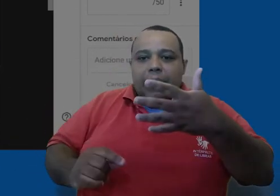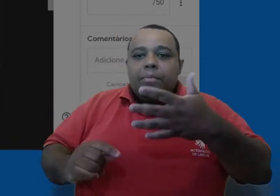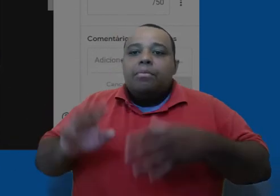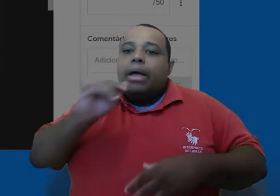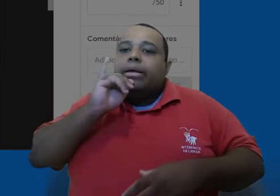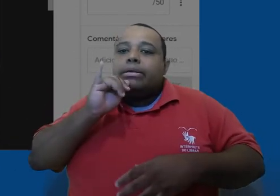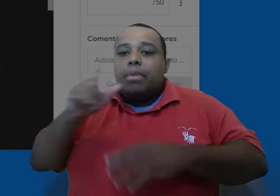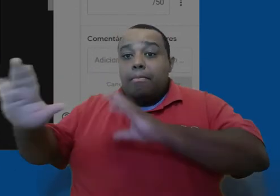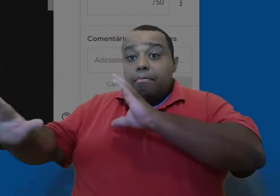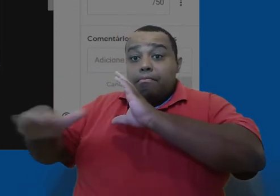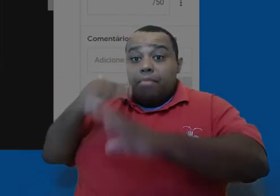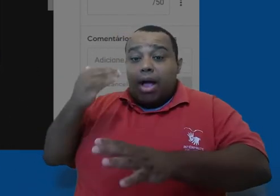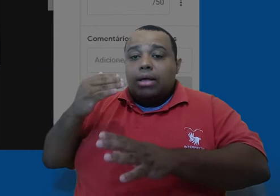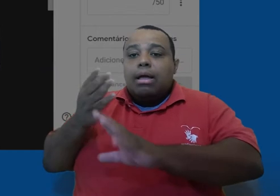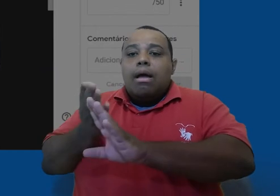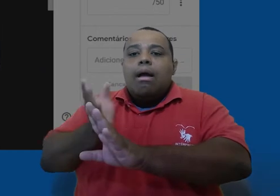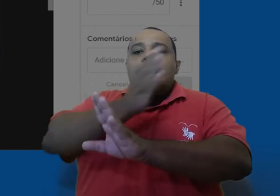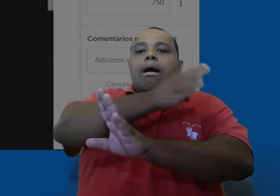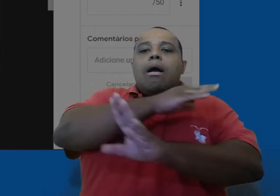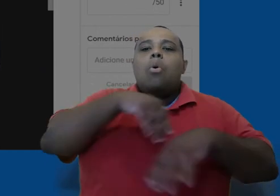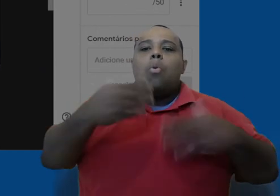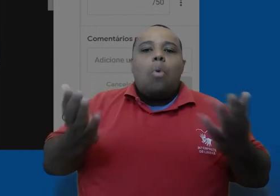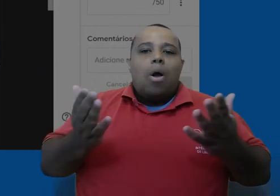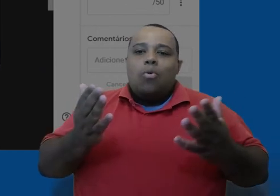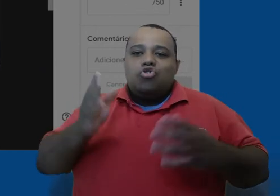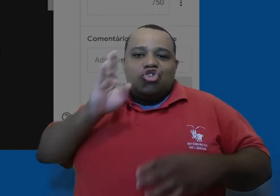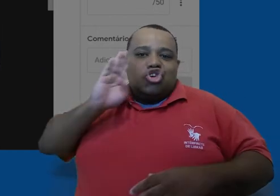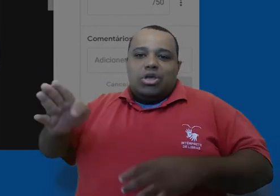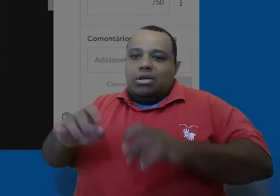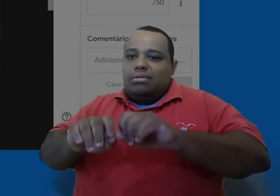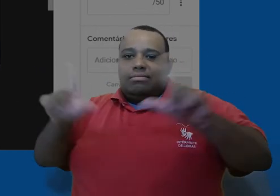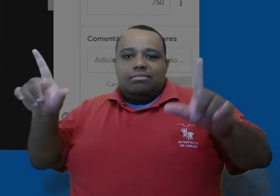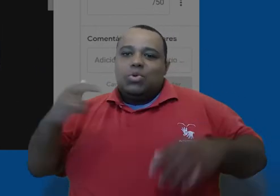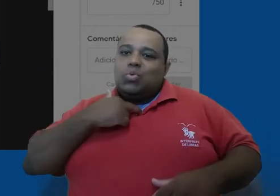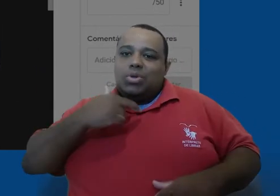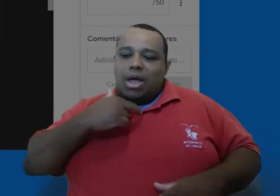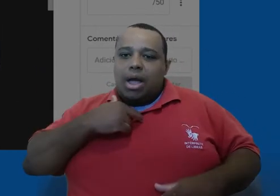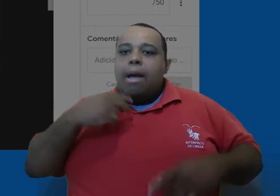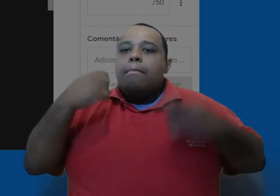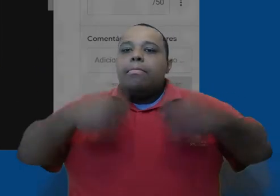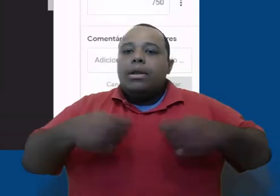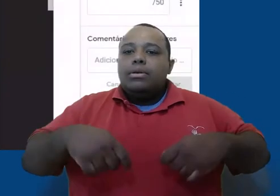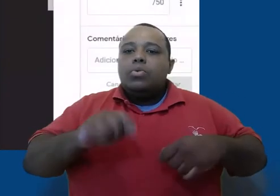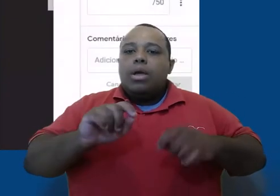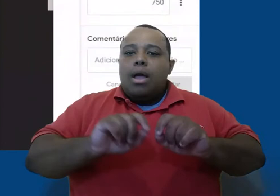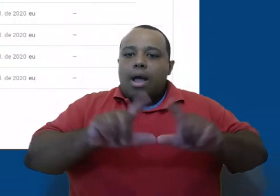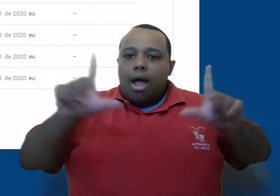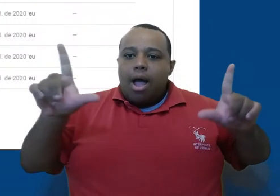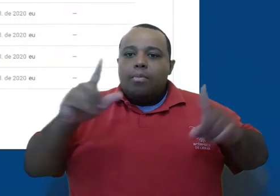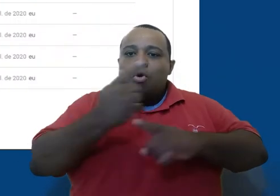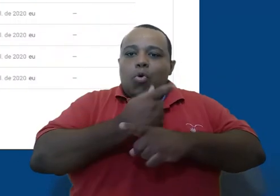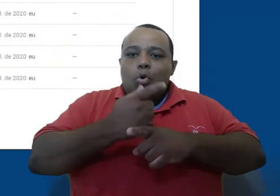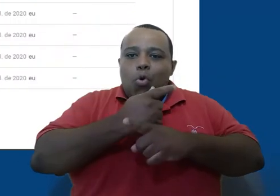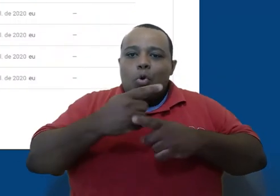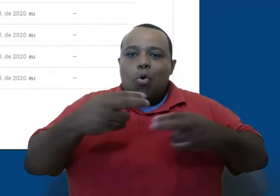entretanto não conseguimos acessar as versões anteriores de arquivos diretamente aqui pelo próximo por isso vamos até a pasta do Google Drive